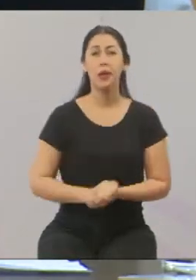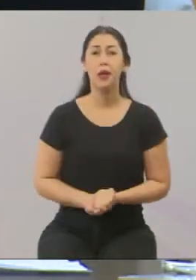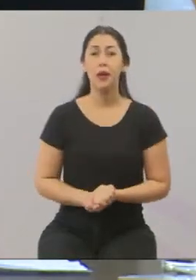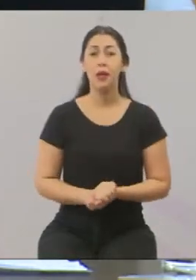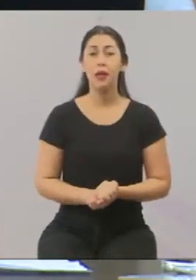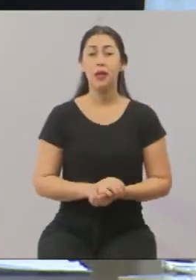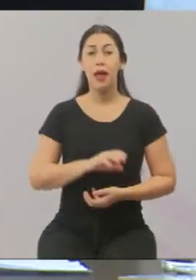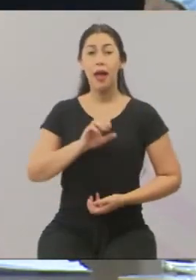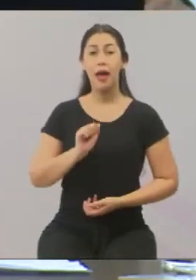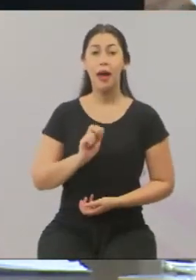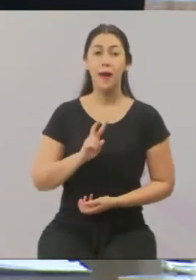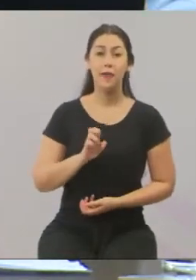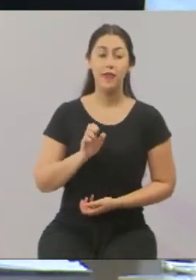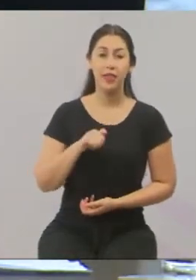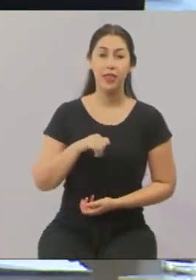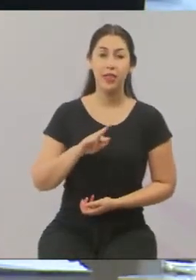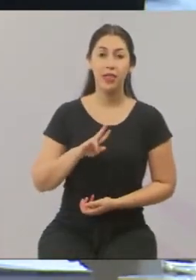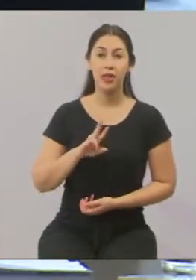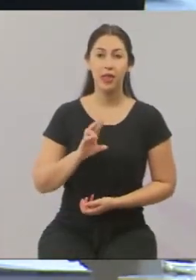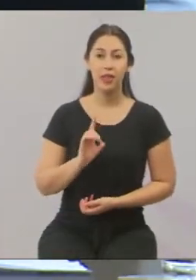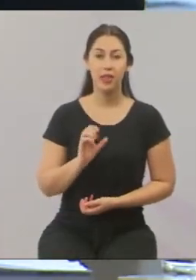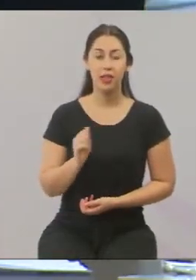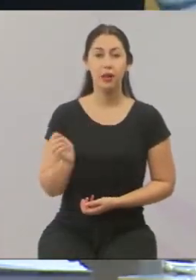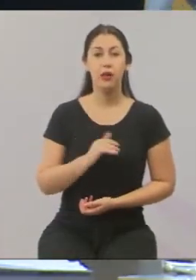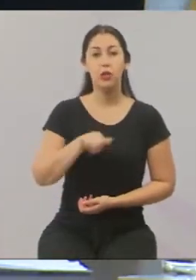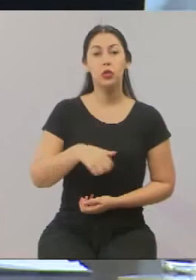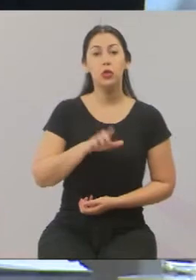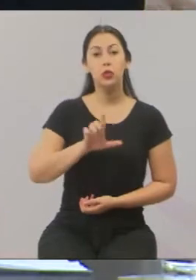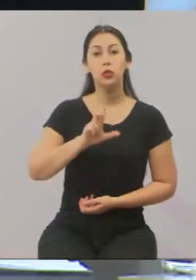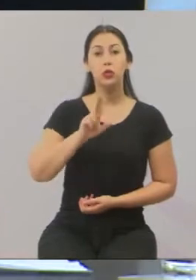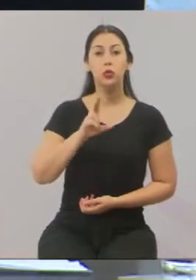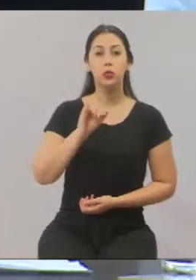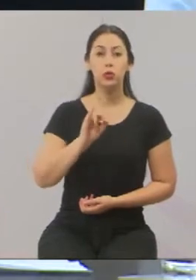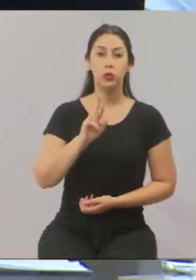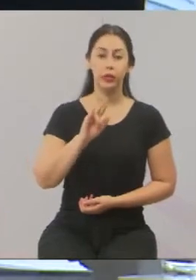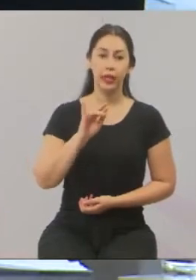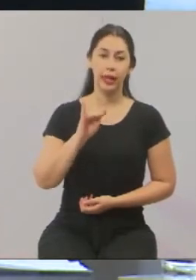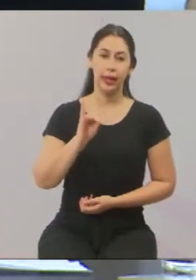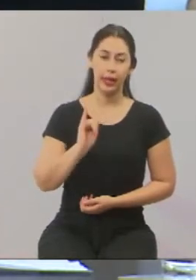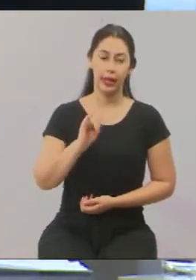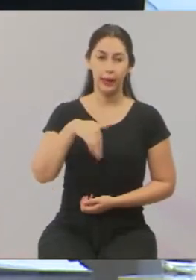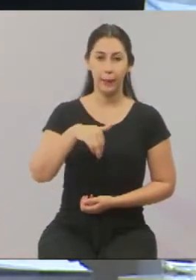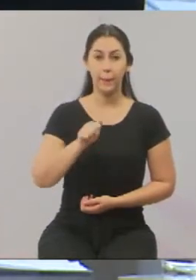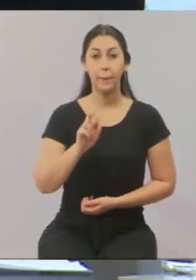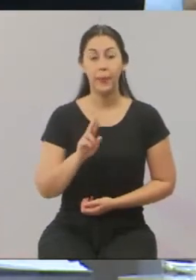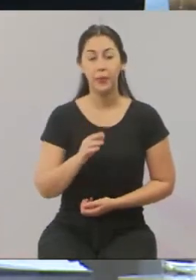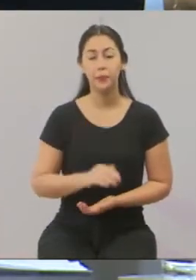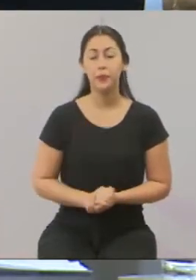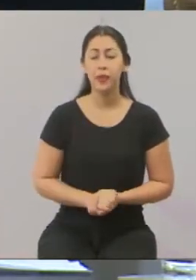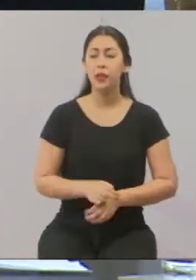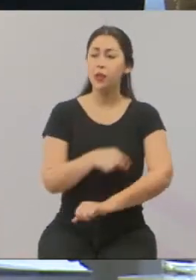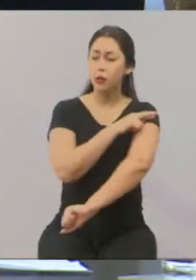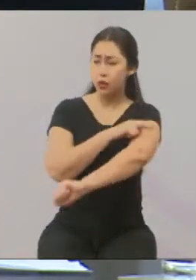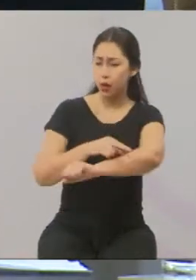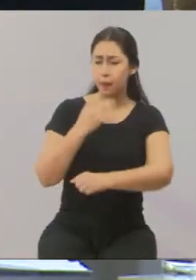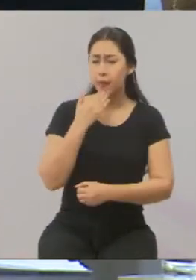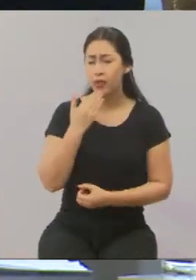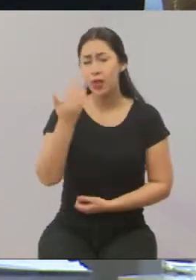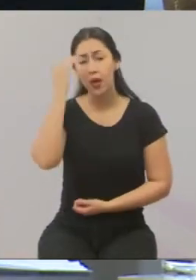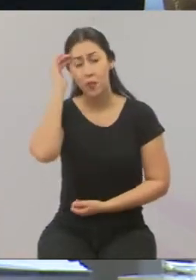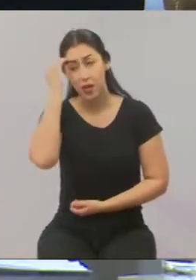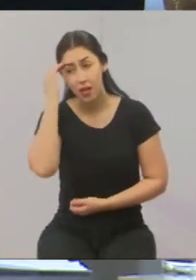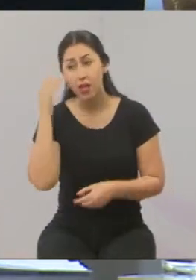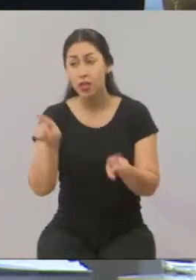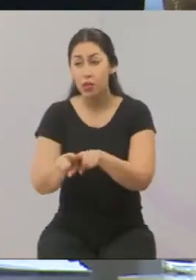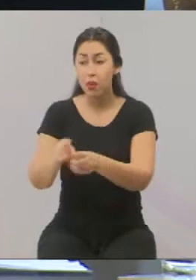Avenida Nurimar Fazolari de Freitas, no Parque Imperial em Jacareí. Assim sendo, muito respeitosamente, recorremos à compreensão e aos